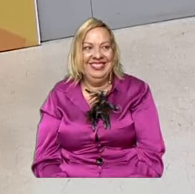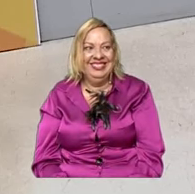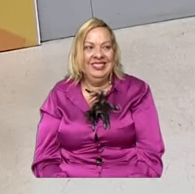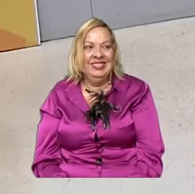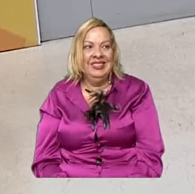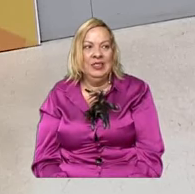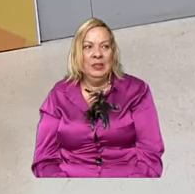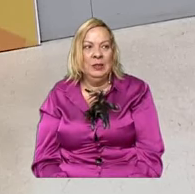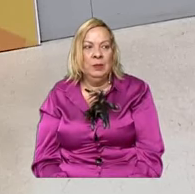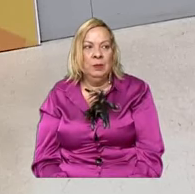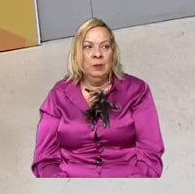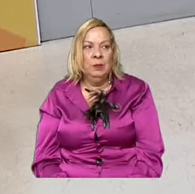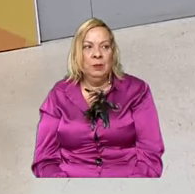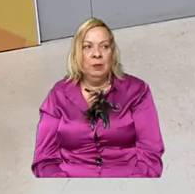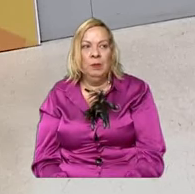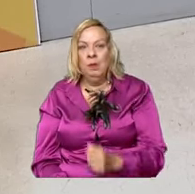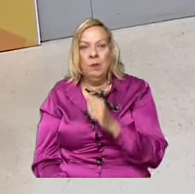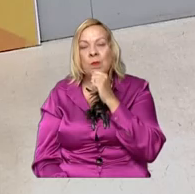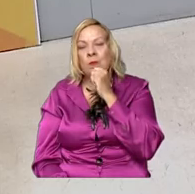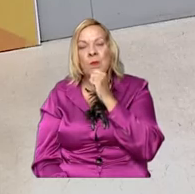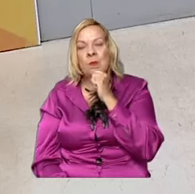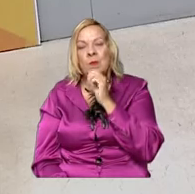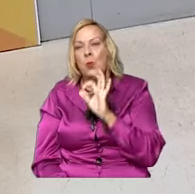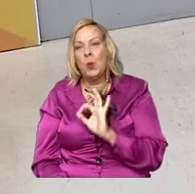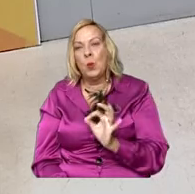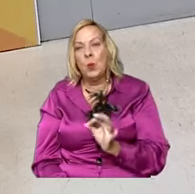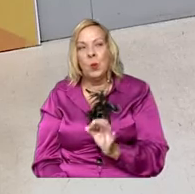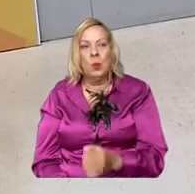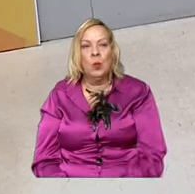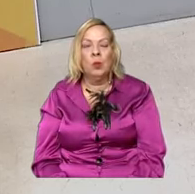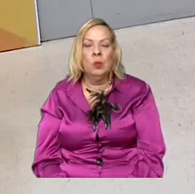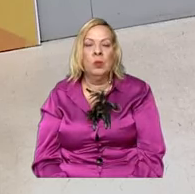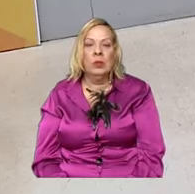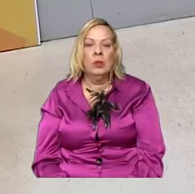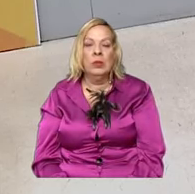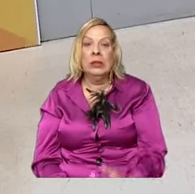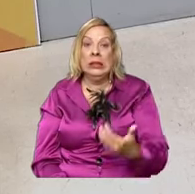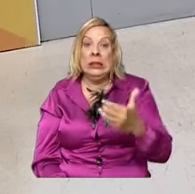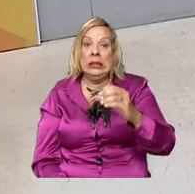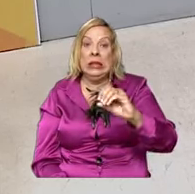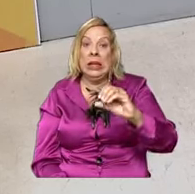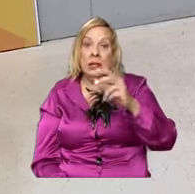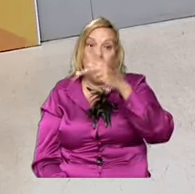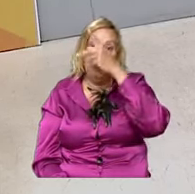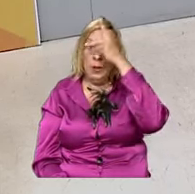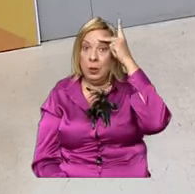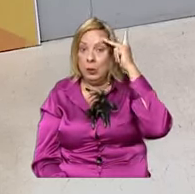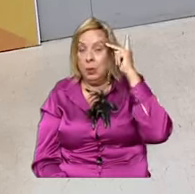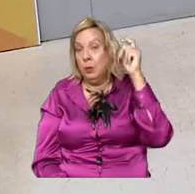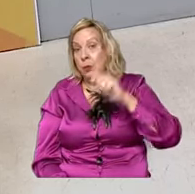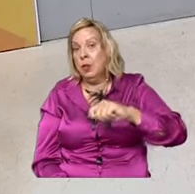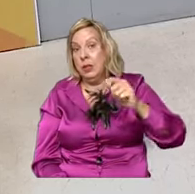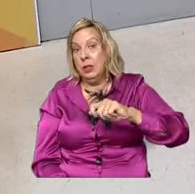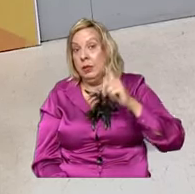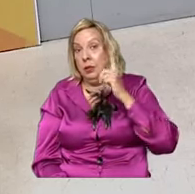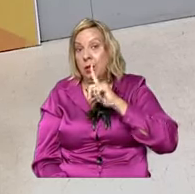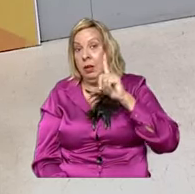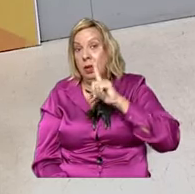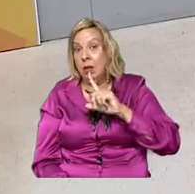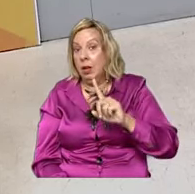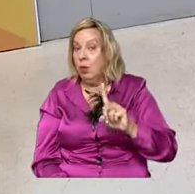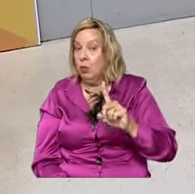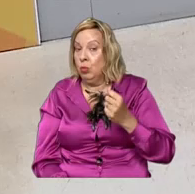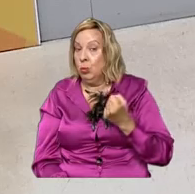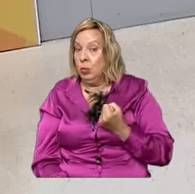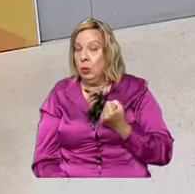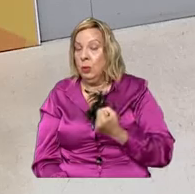decide, decide? Não, ainda não foi. Já temos aí 10 possibilidades, 10 títulos esperando uma